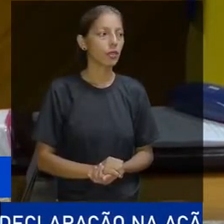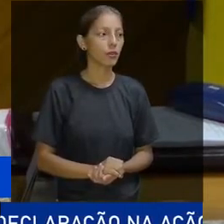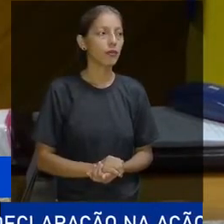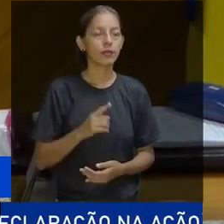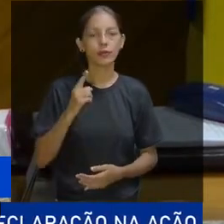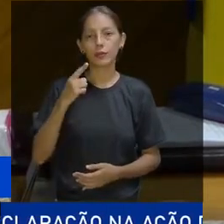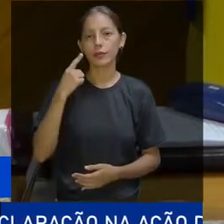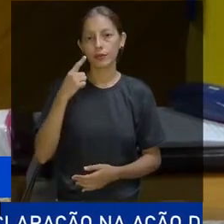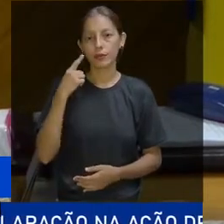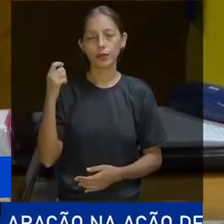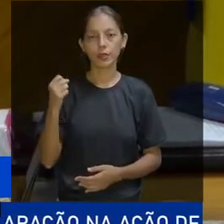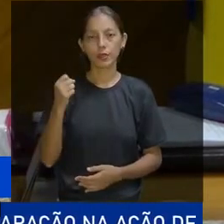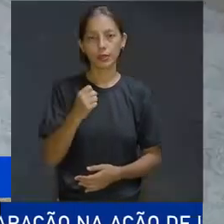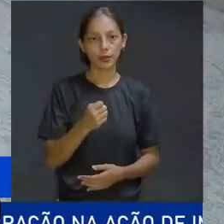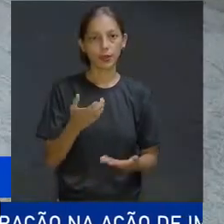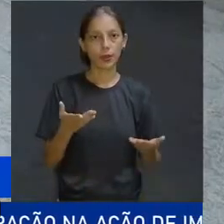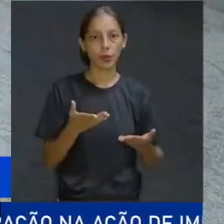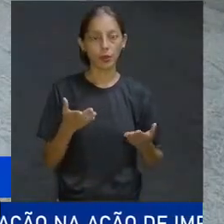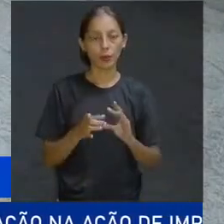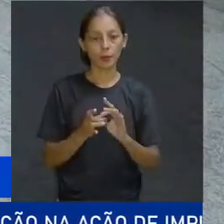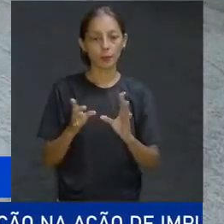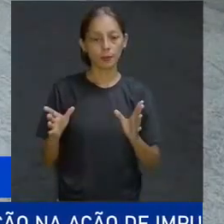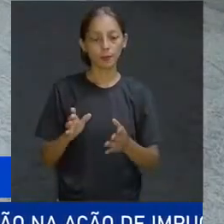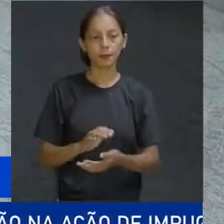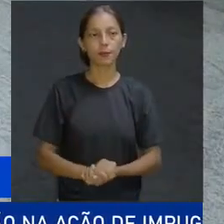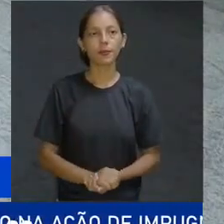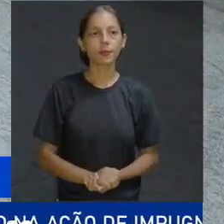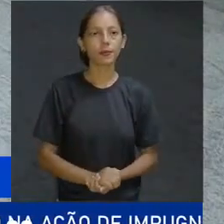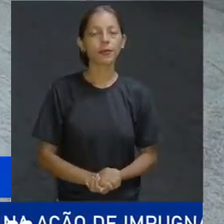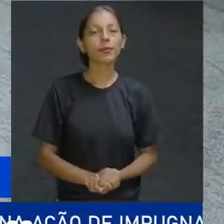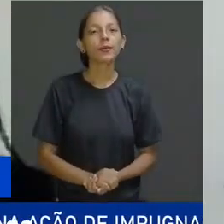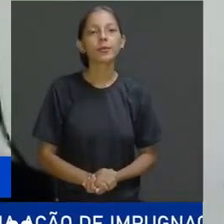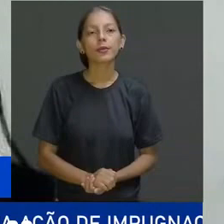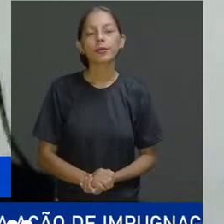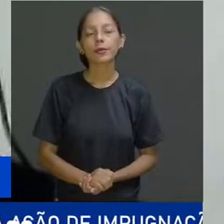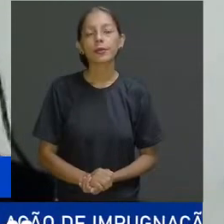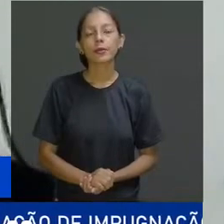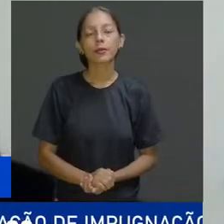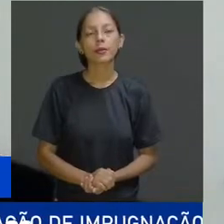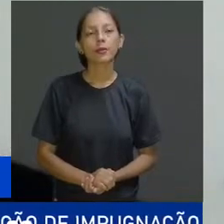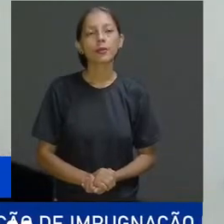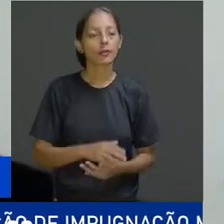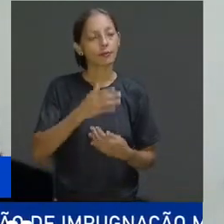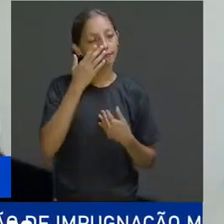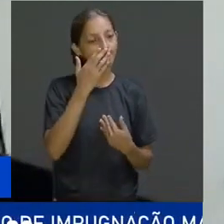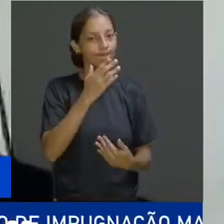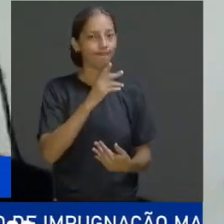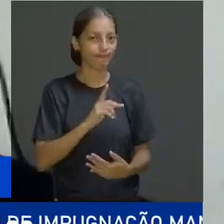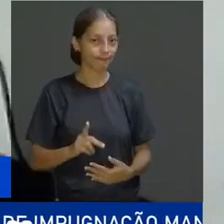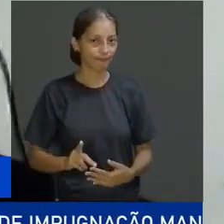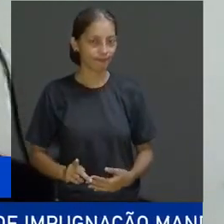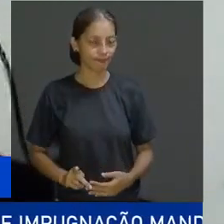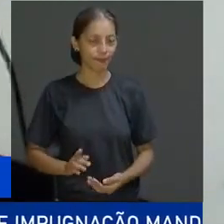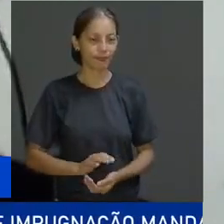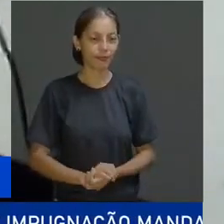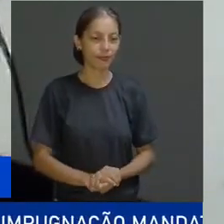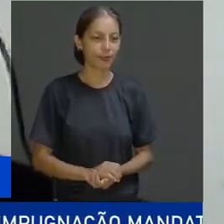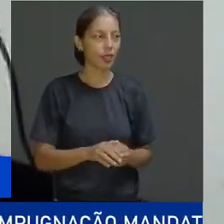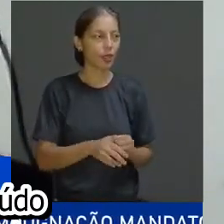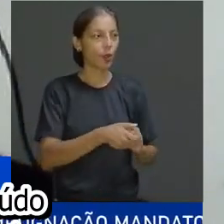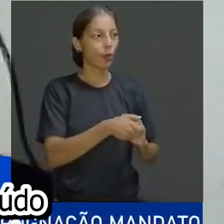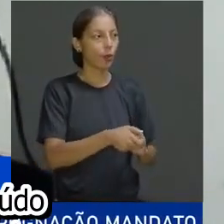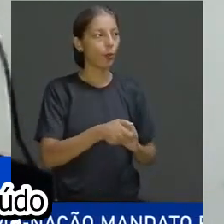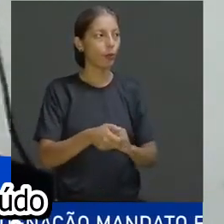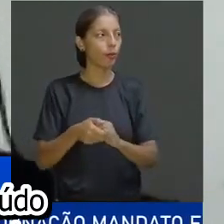fazer a sustentação oral. Muito obrigado, senhor presidente, desembargador João Guilherme Lages, Vossa Excelência, o